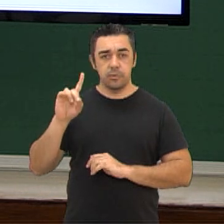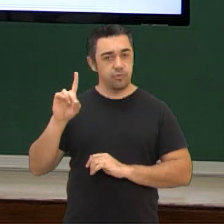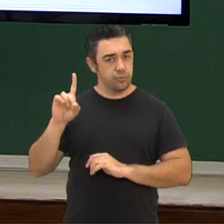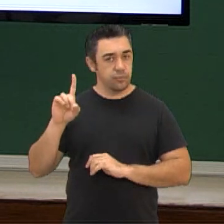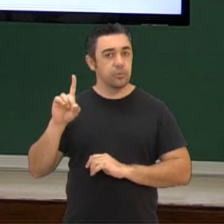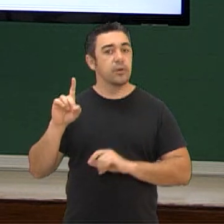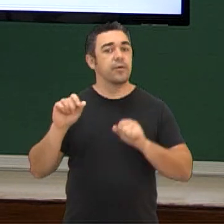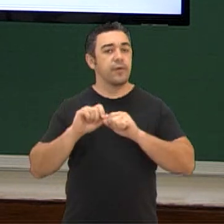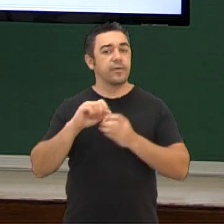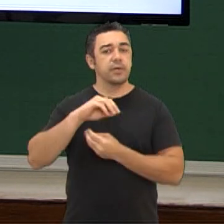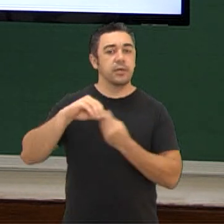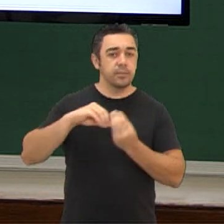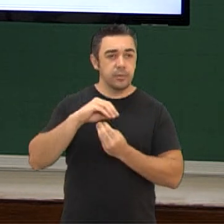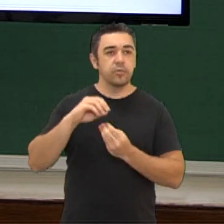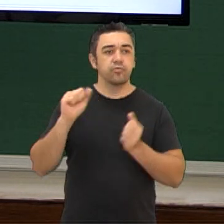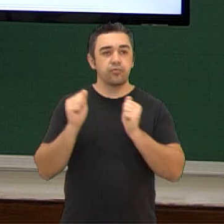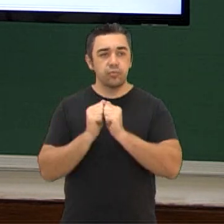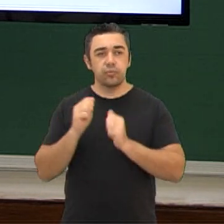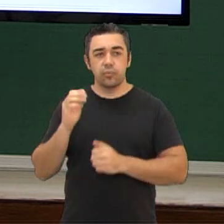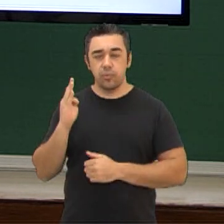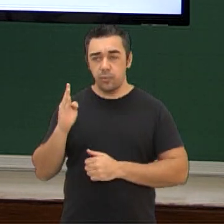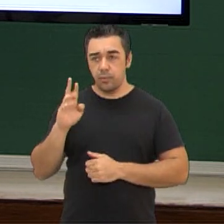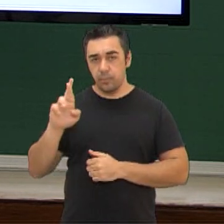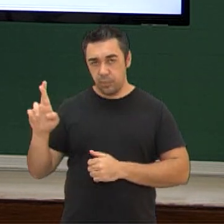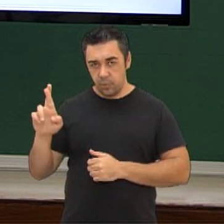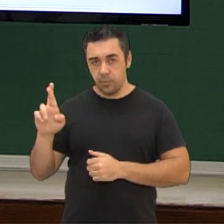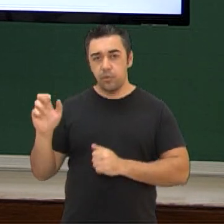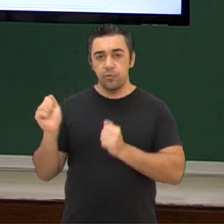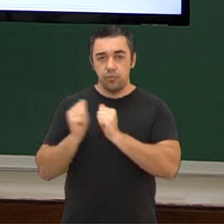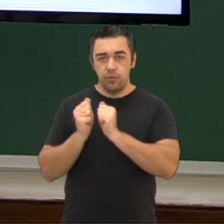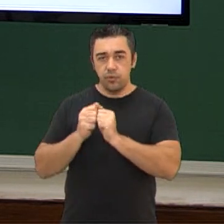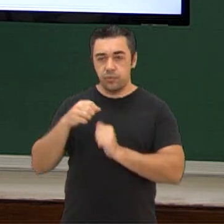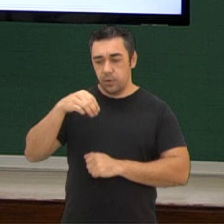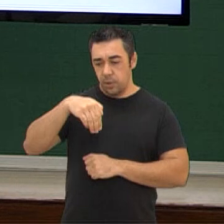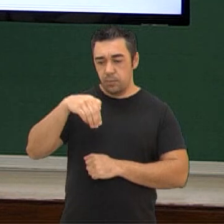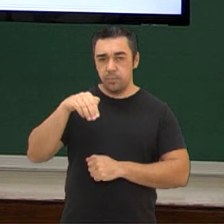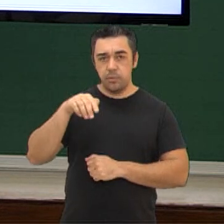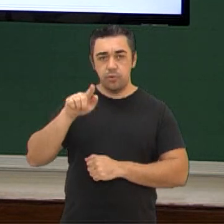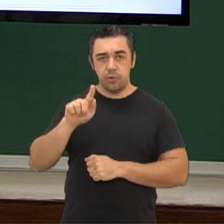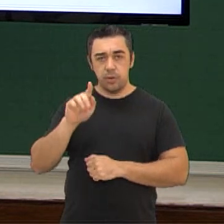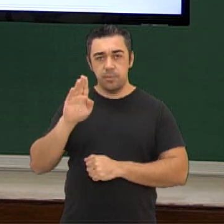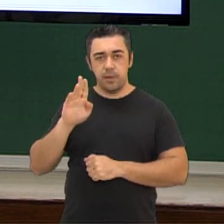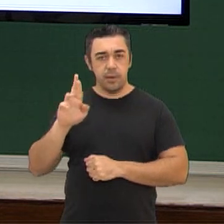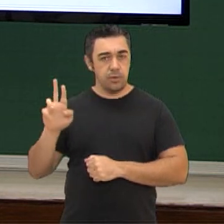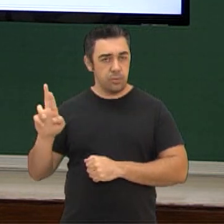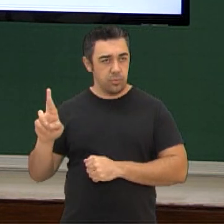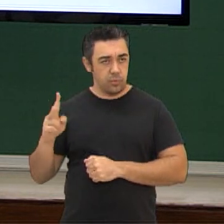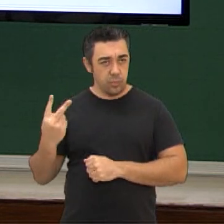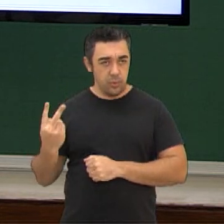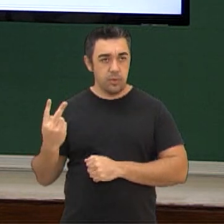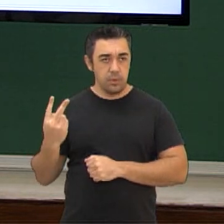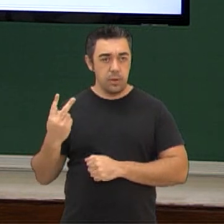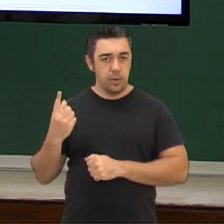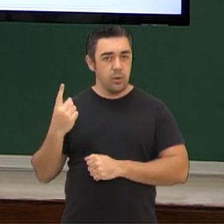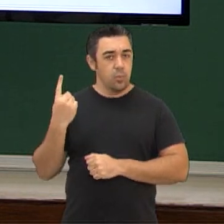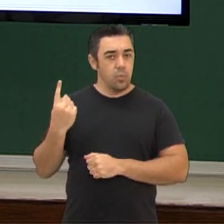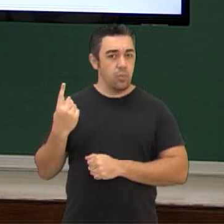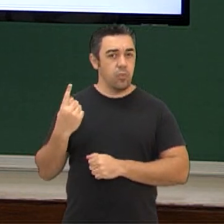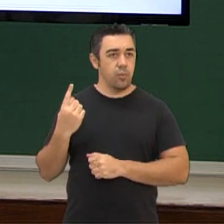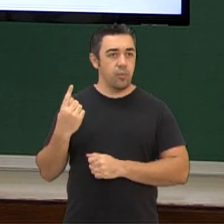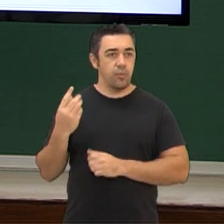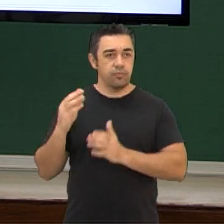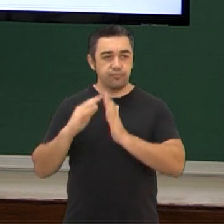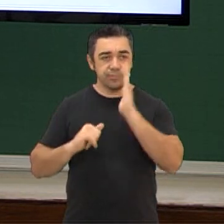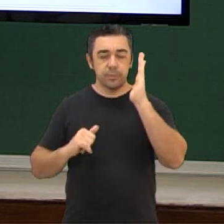vai reagir com o bromo, formando lá o MgBr2, e vai sobrar um hidrocarboneto nisso tudo,